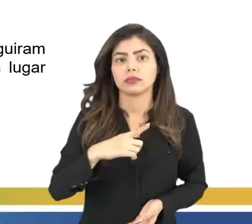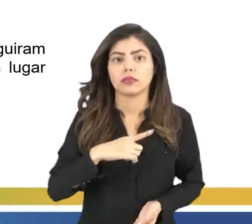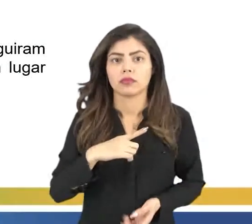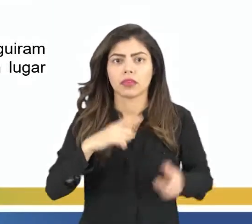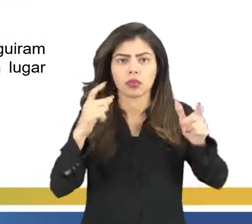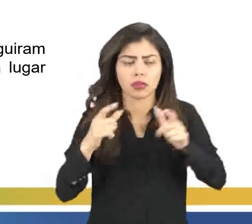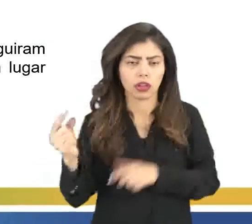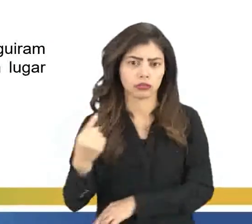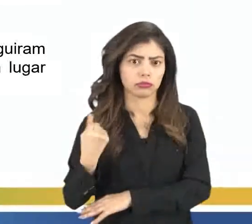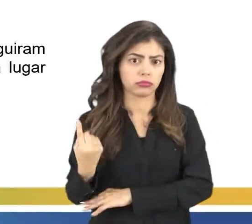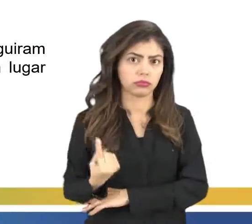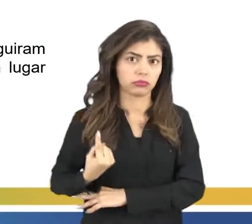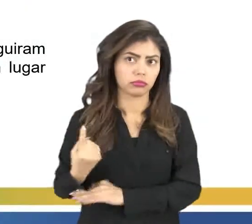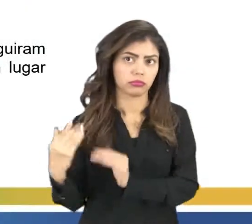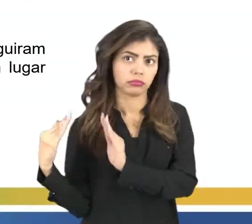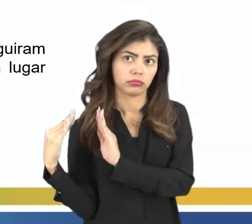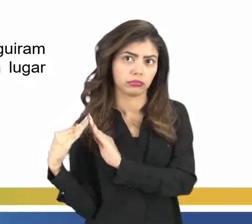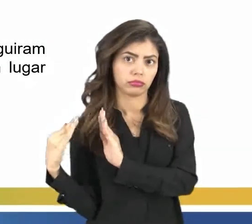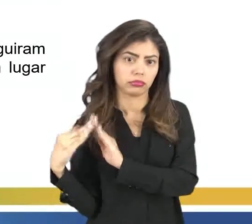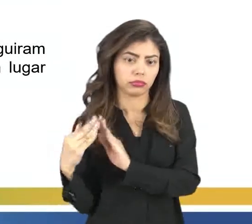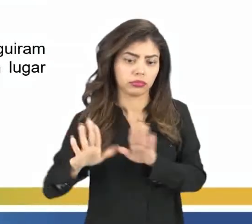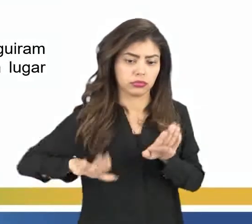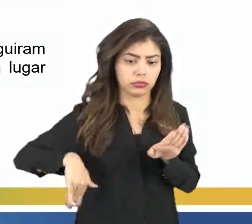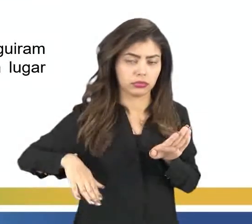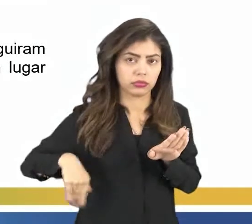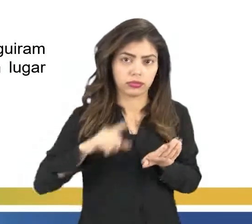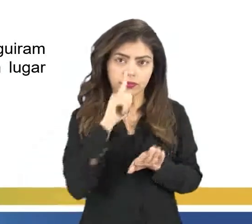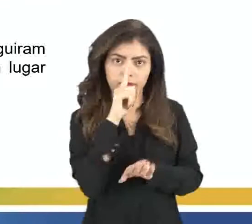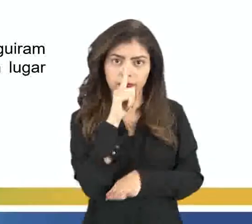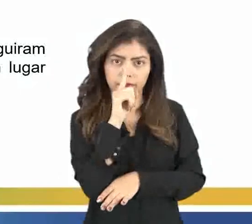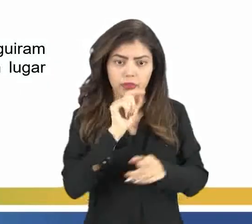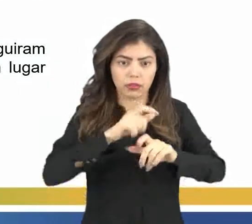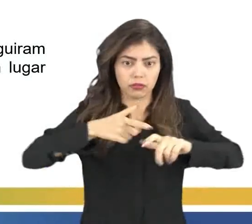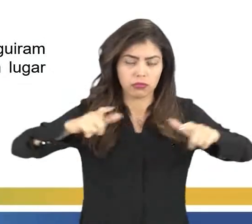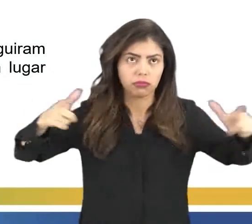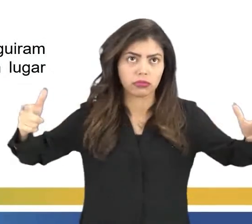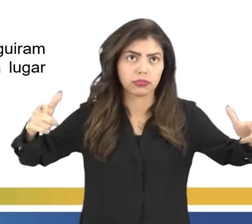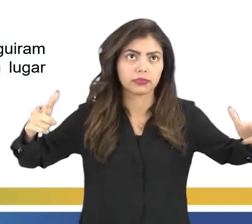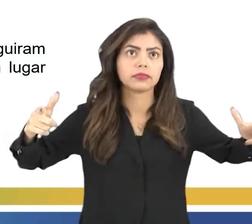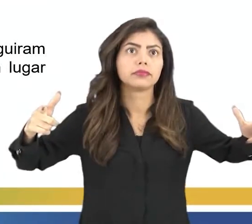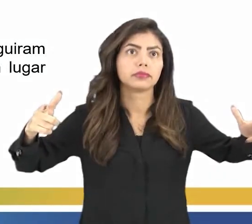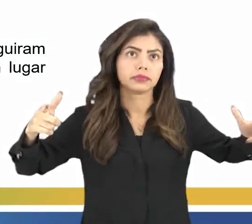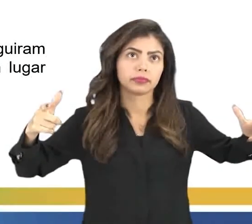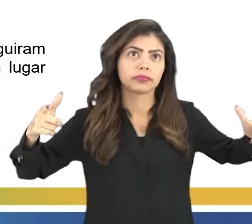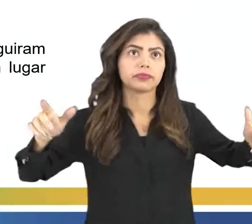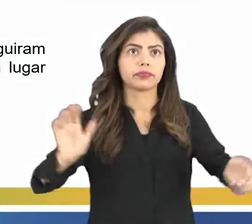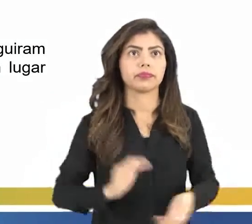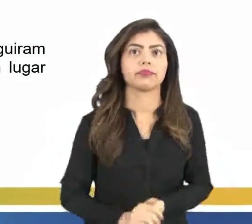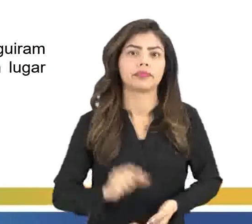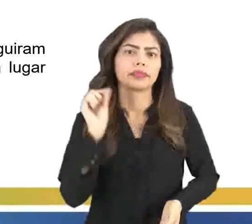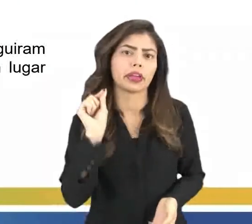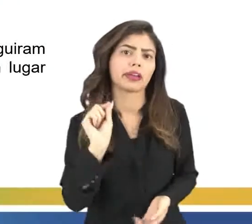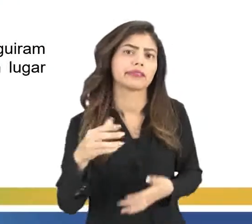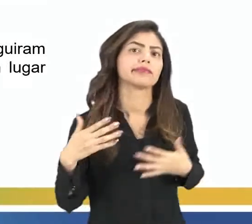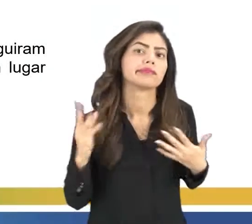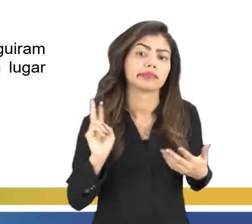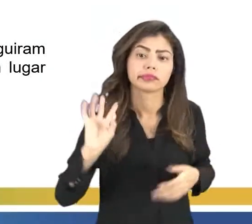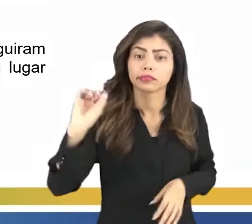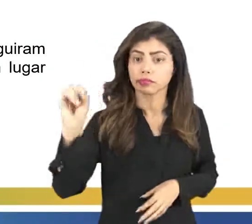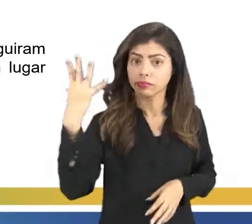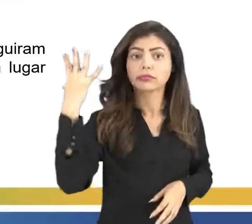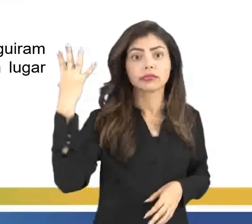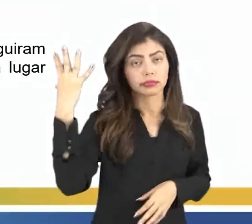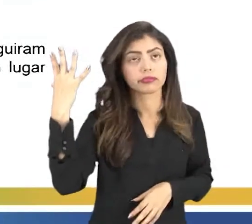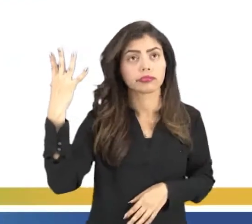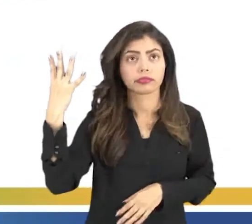lugar isolado na Praia do Silêncio e era uma casa enorme. E aí, um conto de terror, o que vai acontecer agora? Pensa